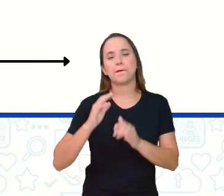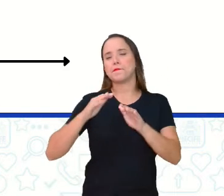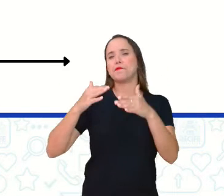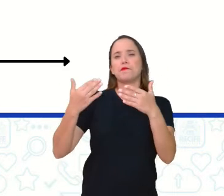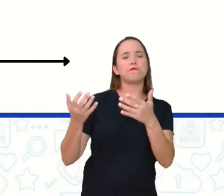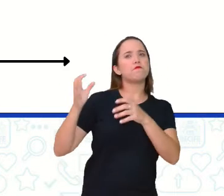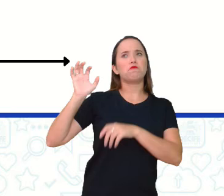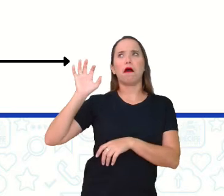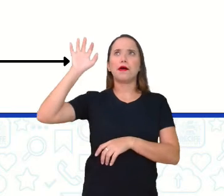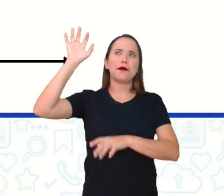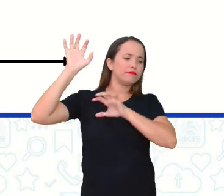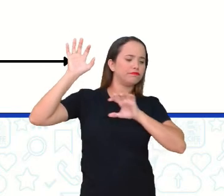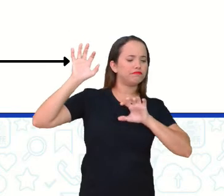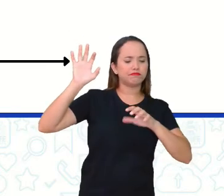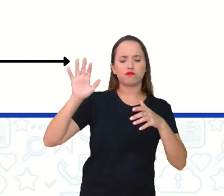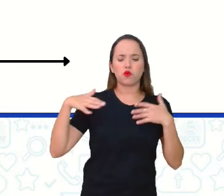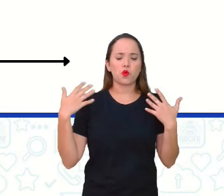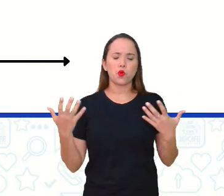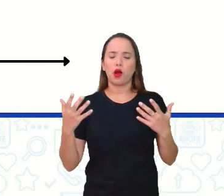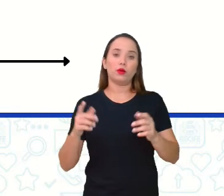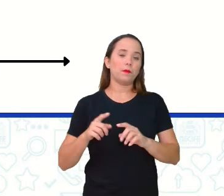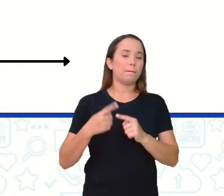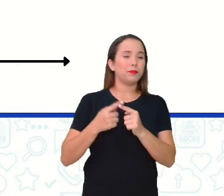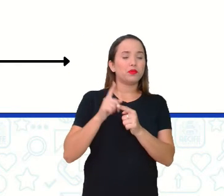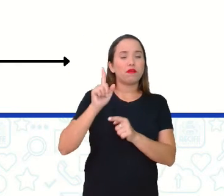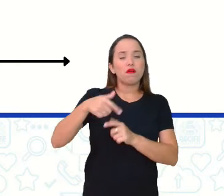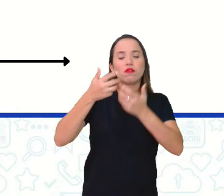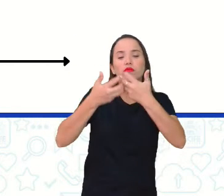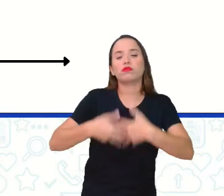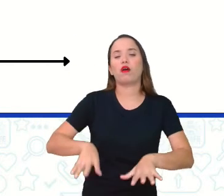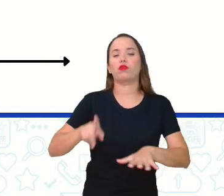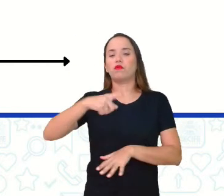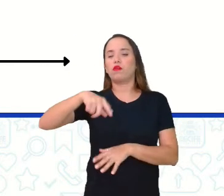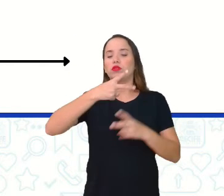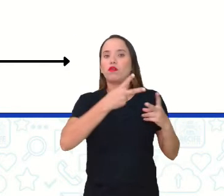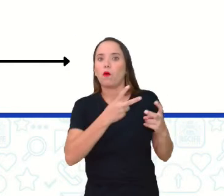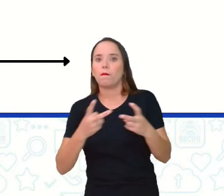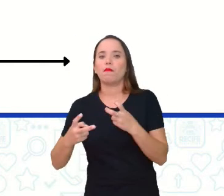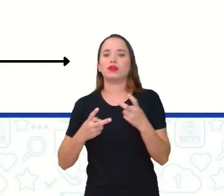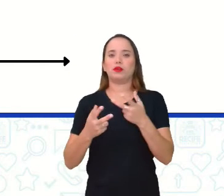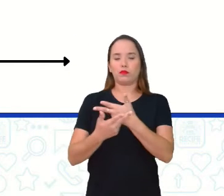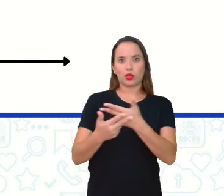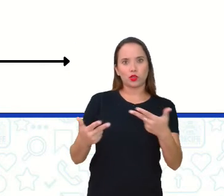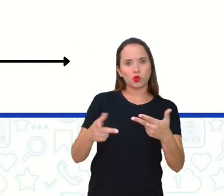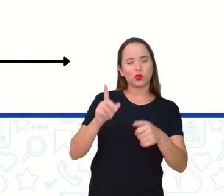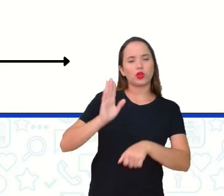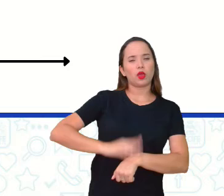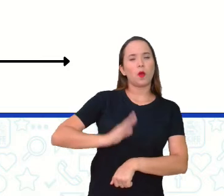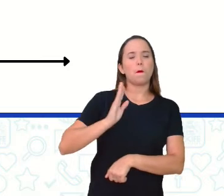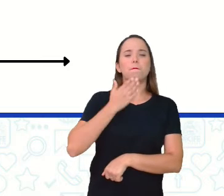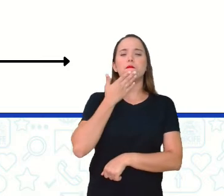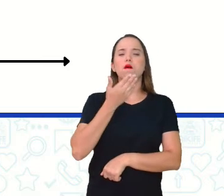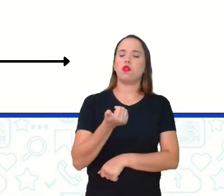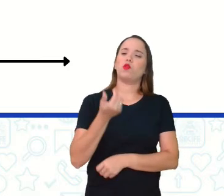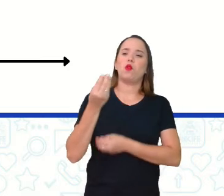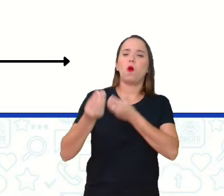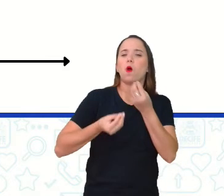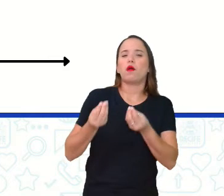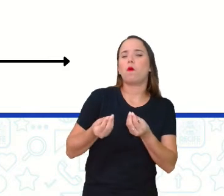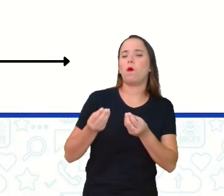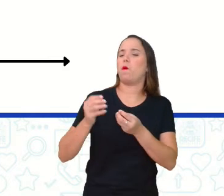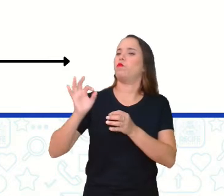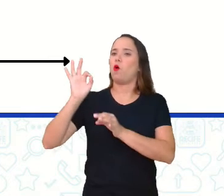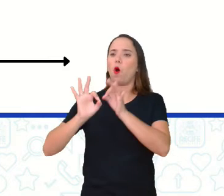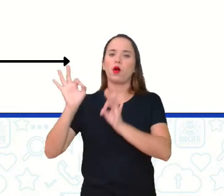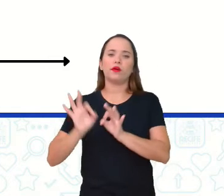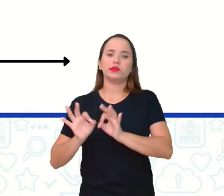vai ficar tal coisa, porque você naturalmente, com o tempo, vai perceber que o que é mais adequado colocar nesse eixo deitado,